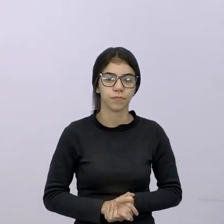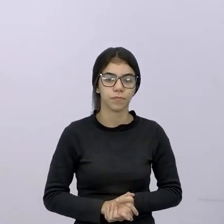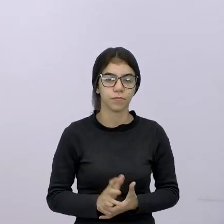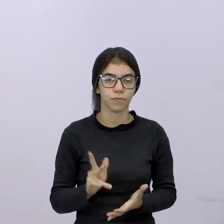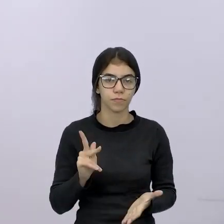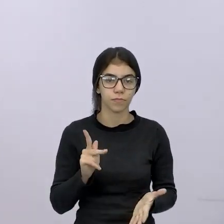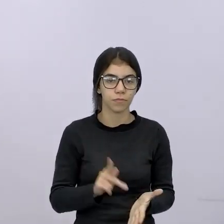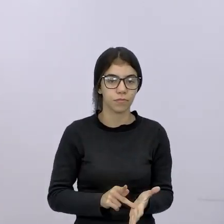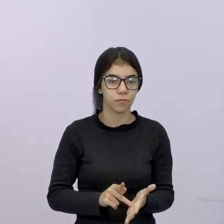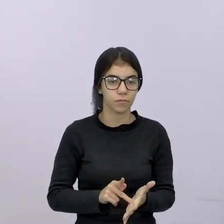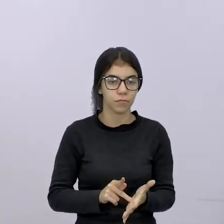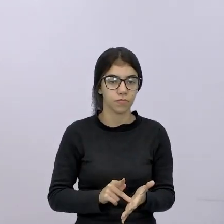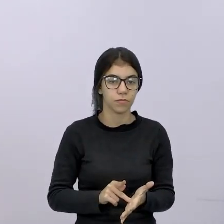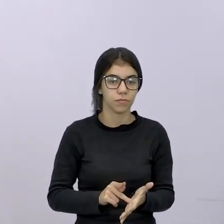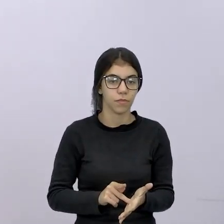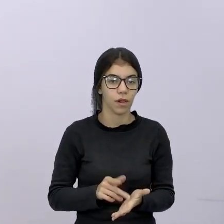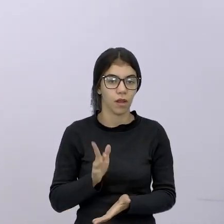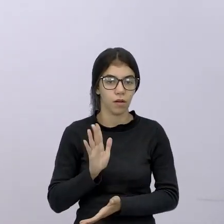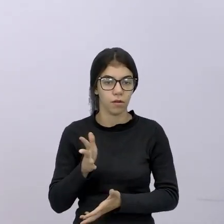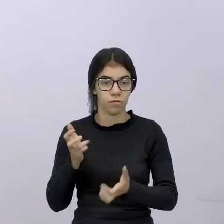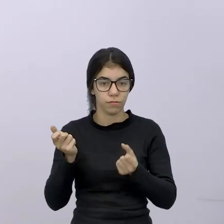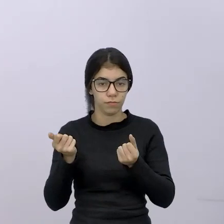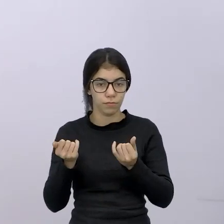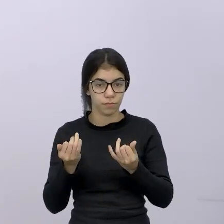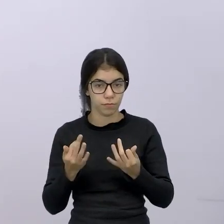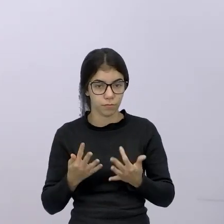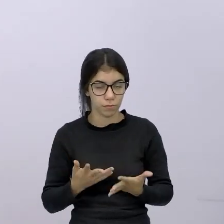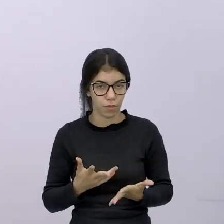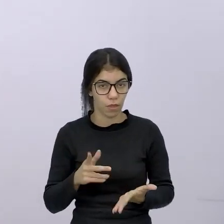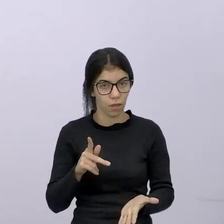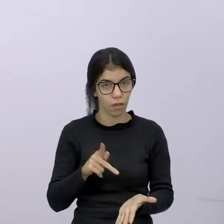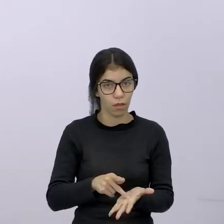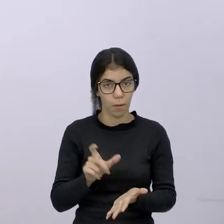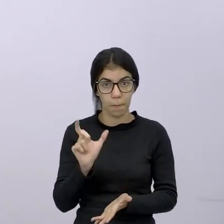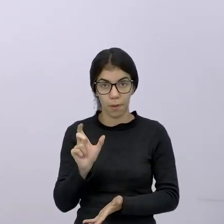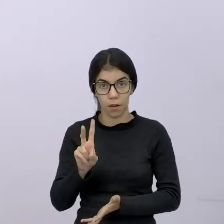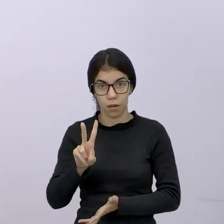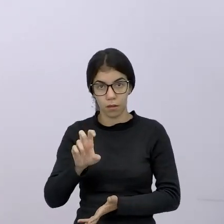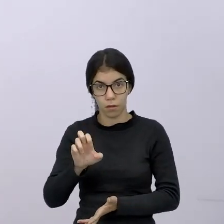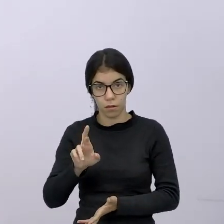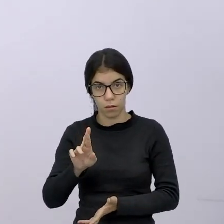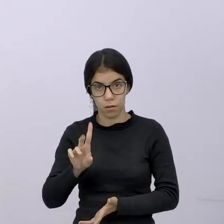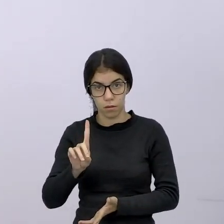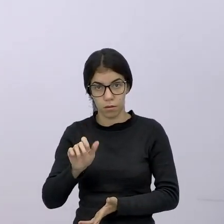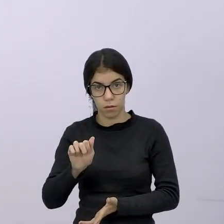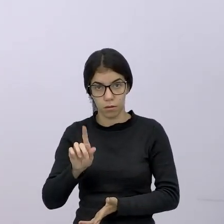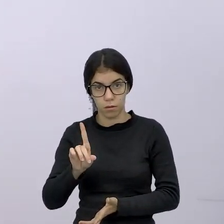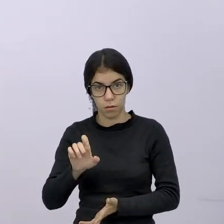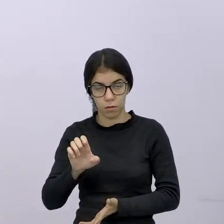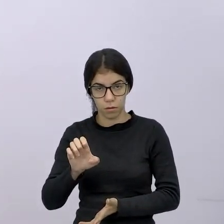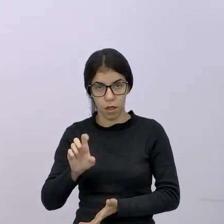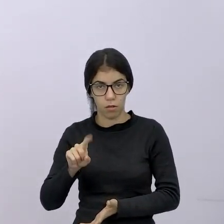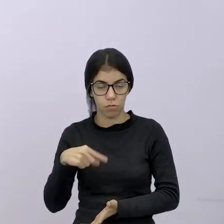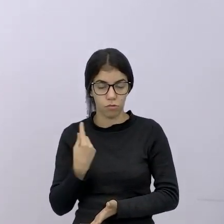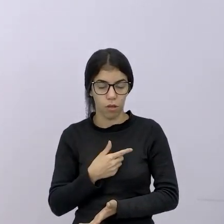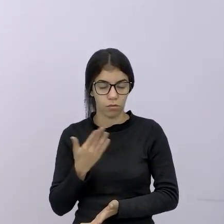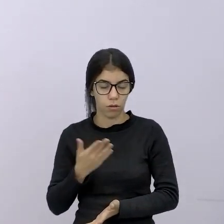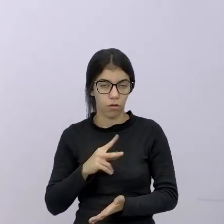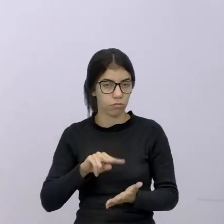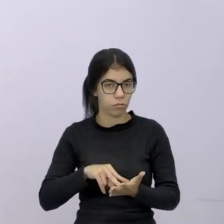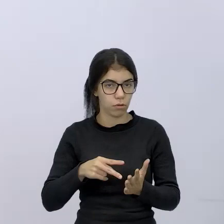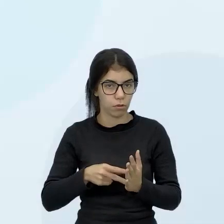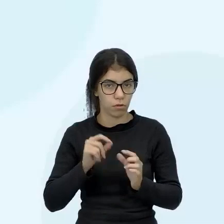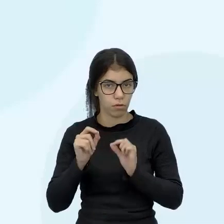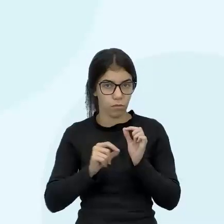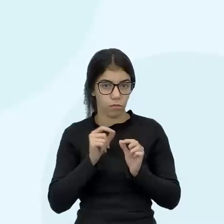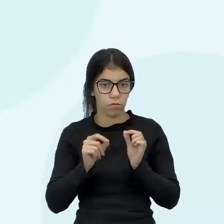olha só. Eu falei muito da palavra verdade até aqui. Agora a gente vai ver justamente o que ela significa, né? Eu vou ler para